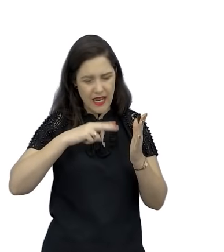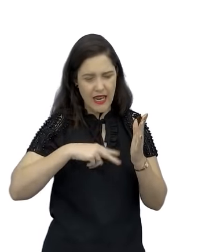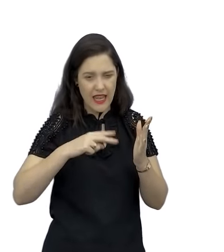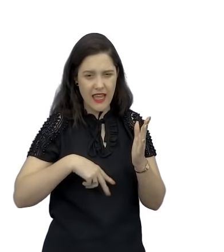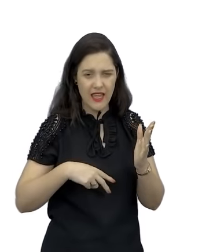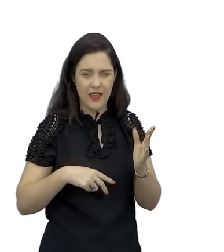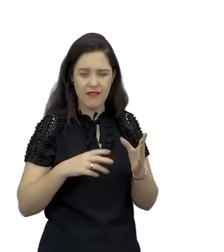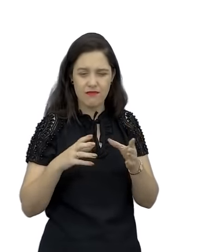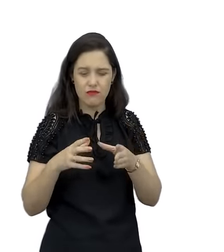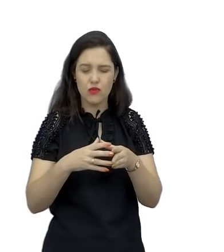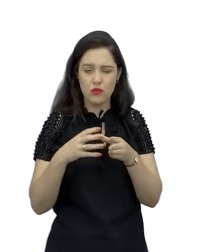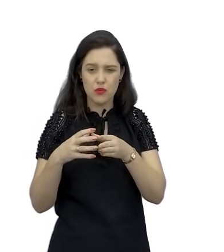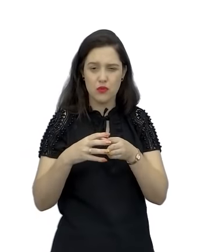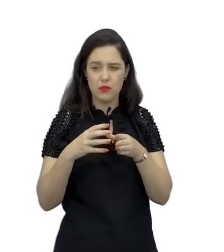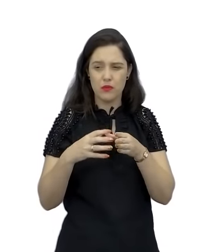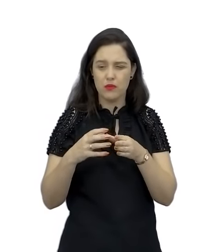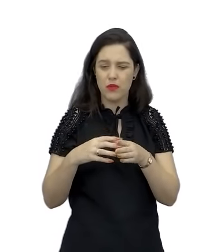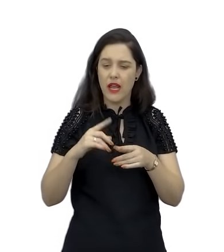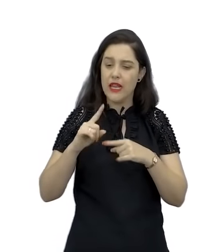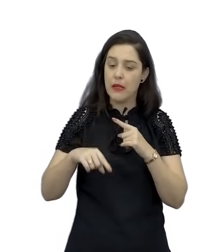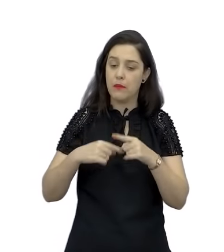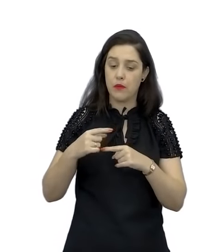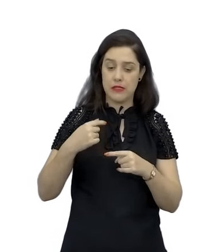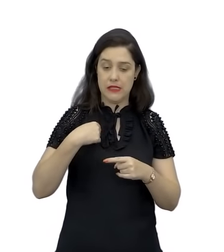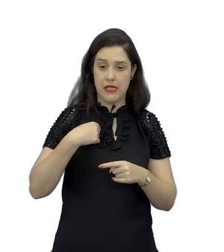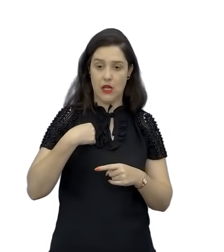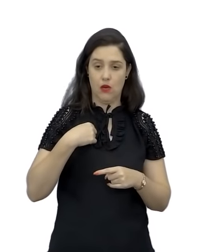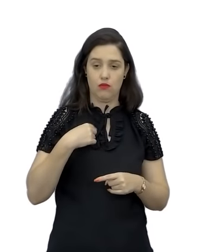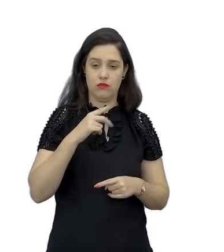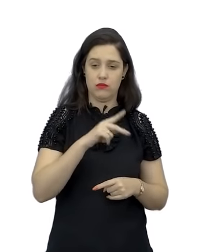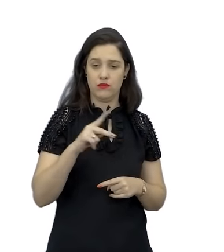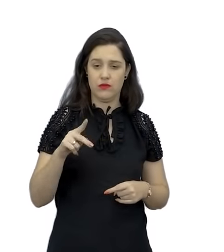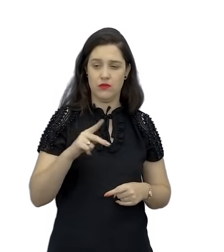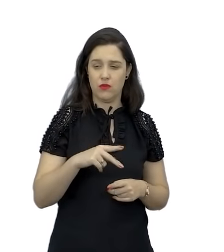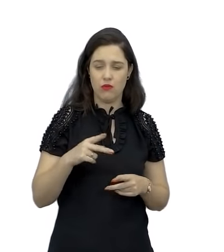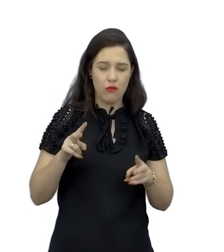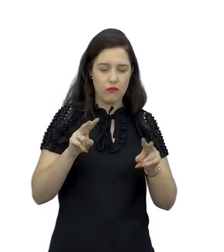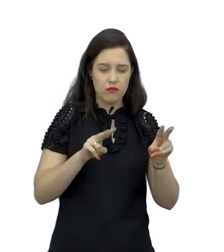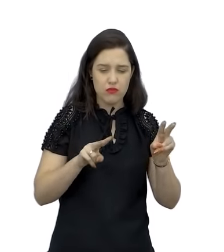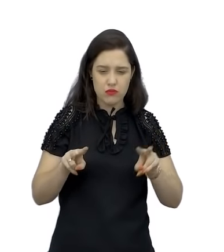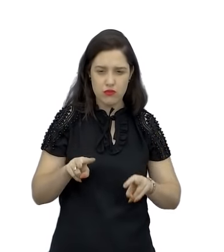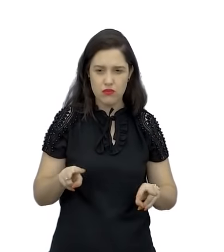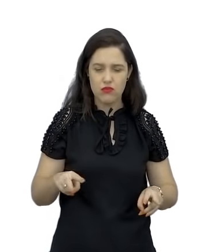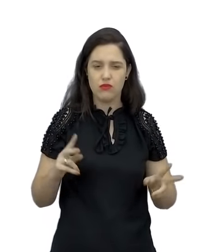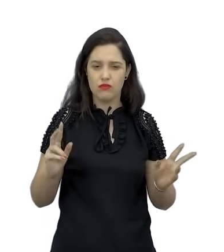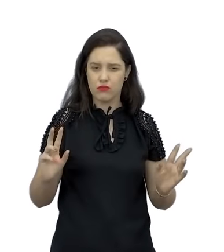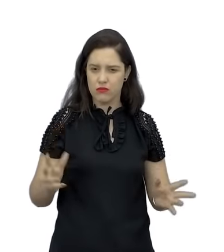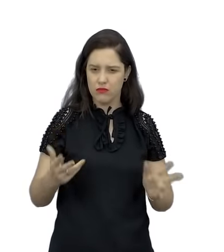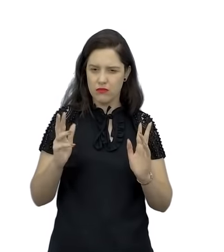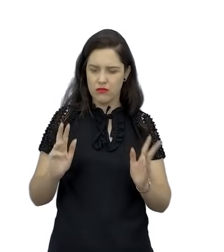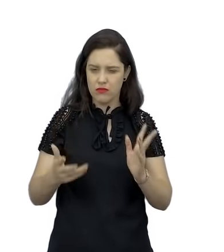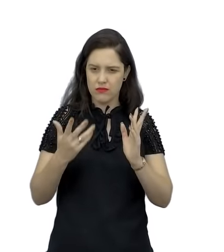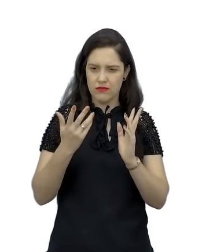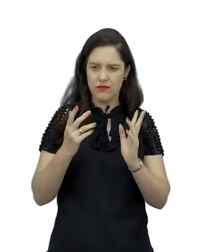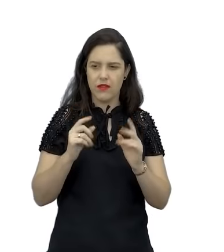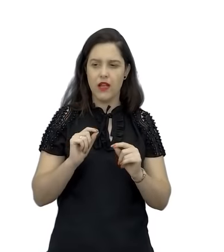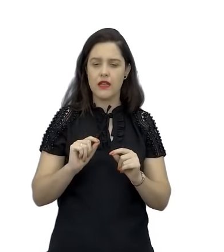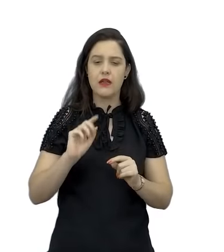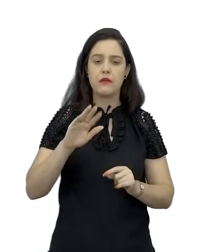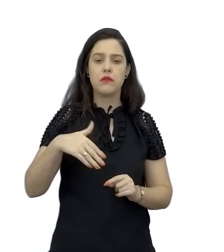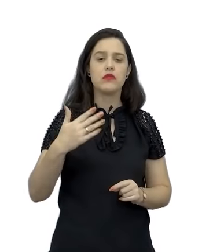resolução, eu vou passando como mediador nesse processo, né? E aí o que vai